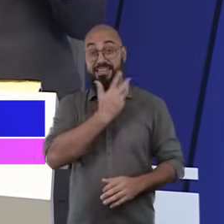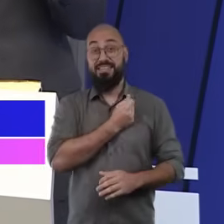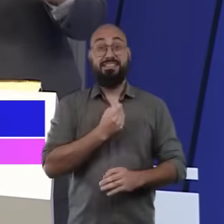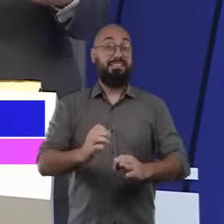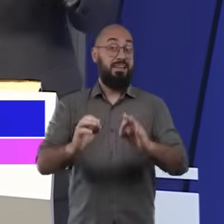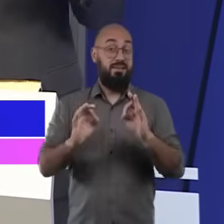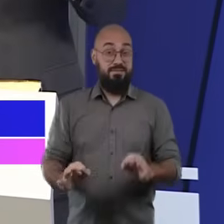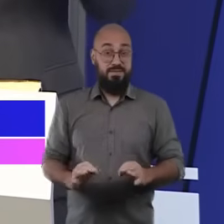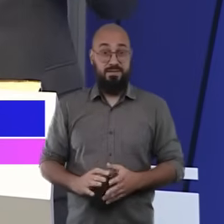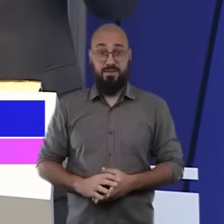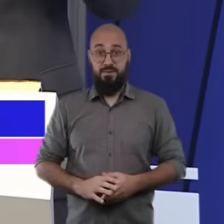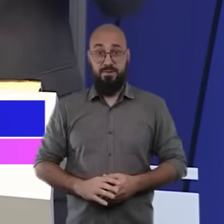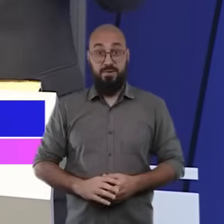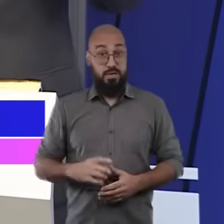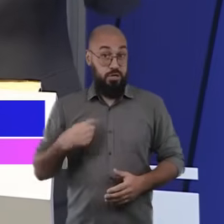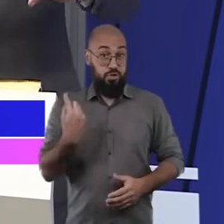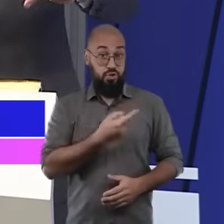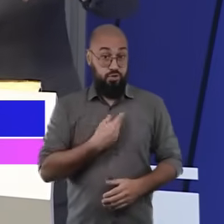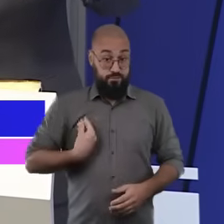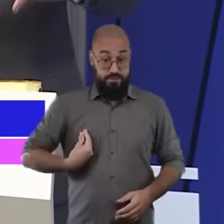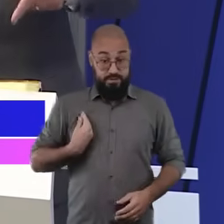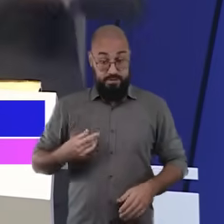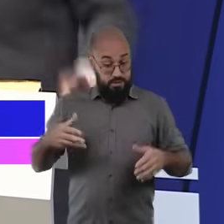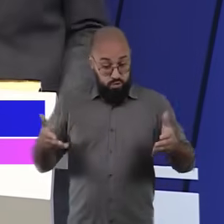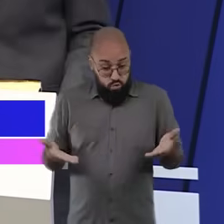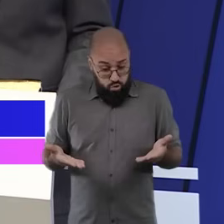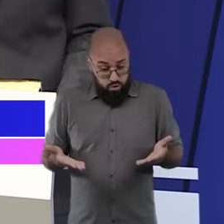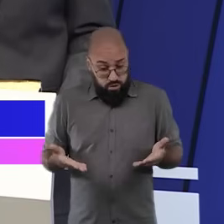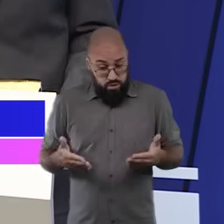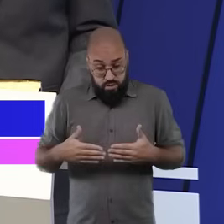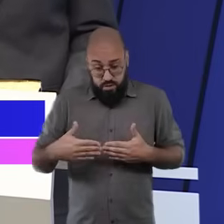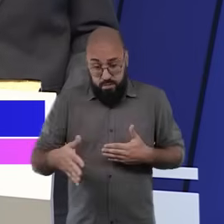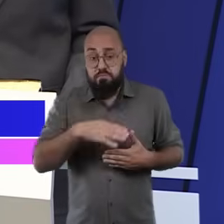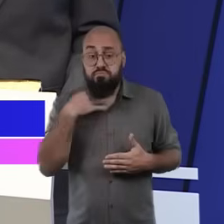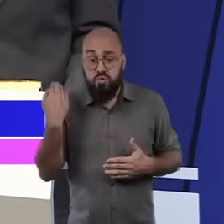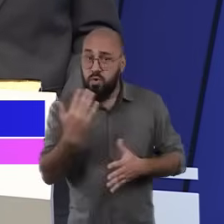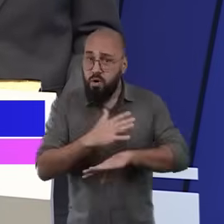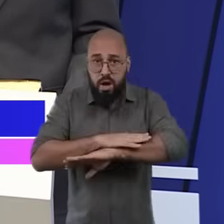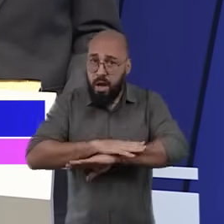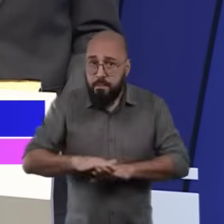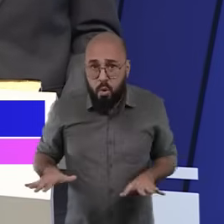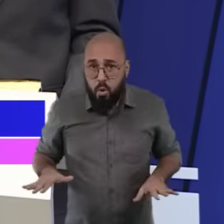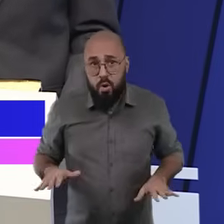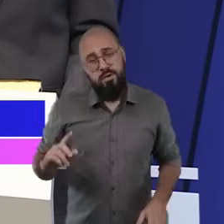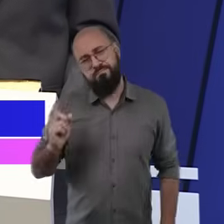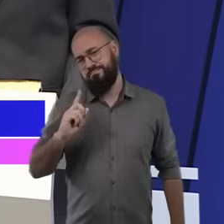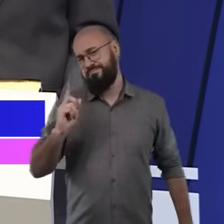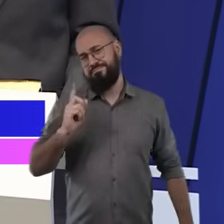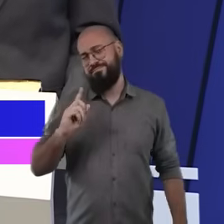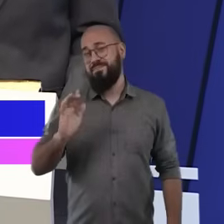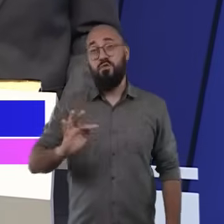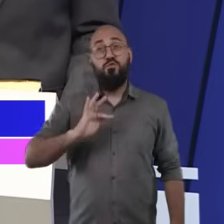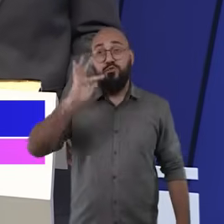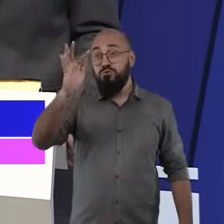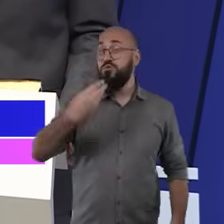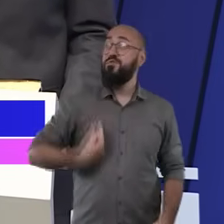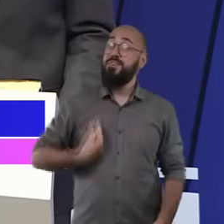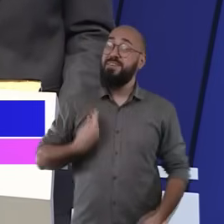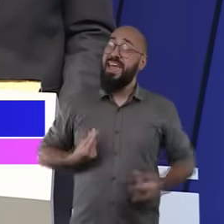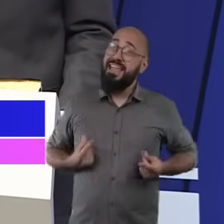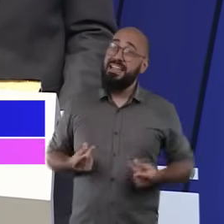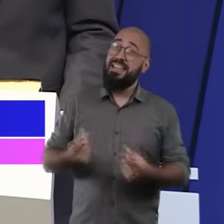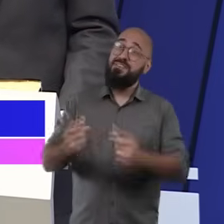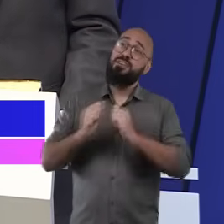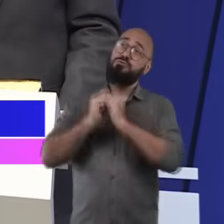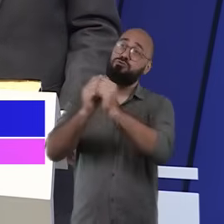não é apenas essa existência que temos neste mundo, mas que poderemos viver eternamente com o nosso Senhor e